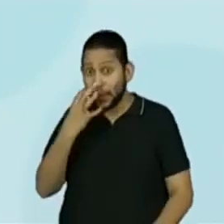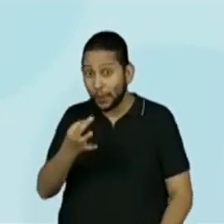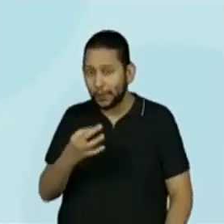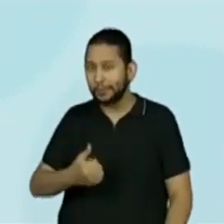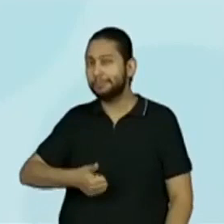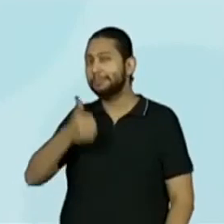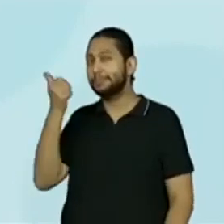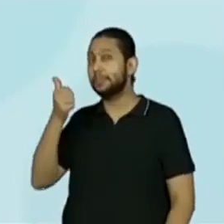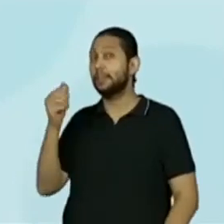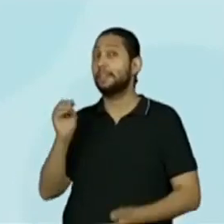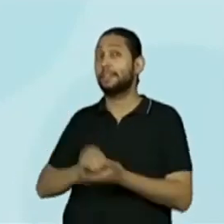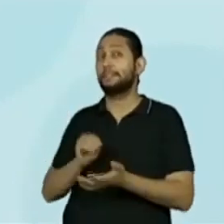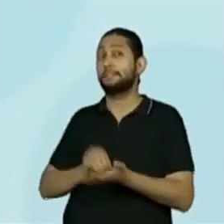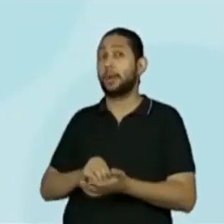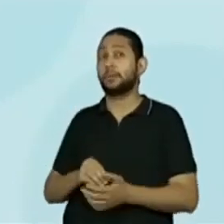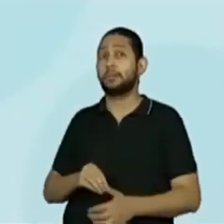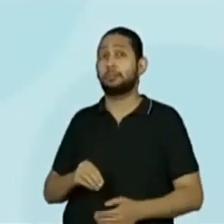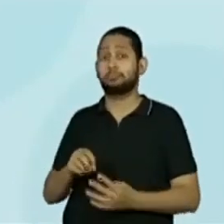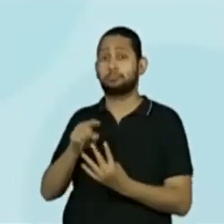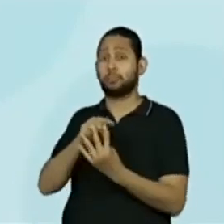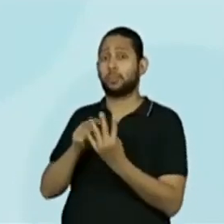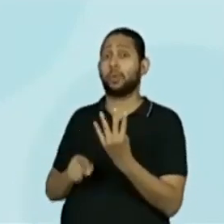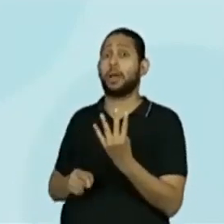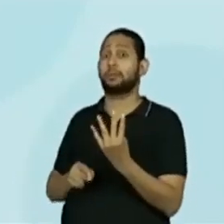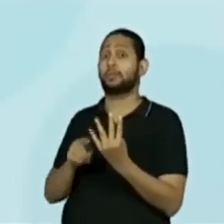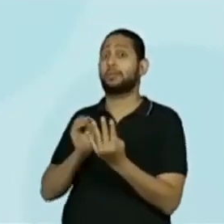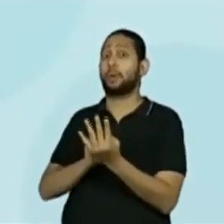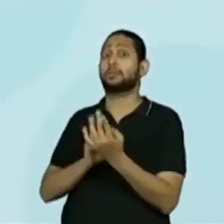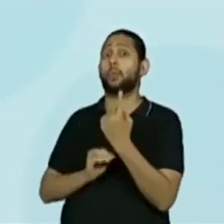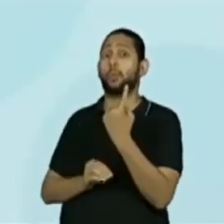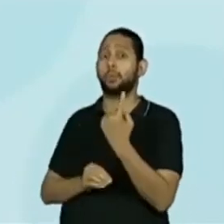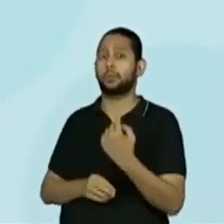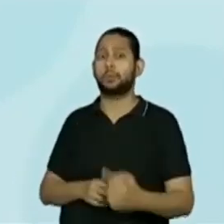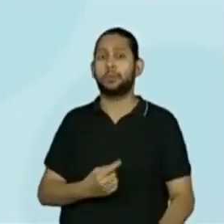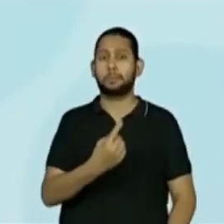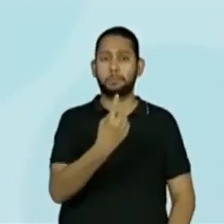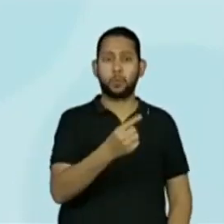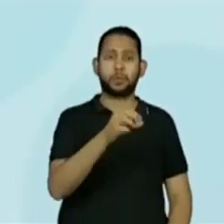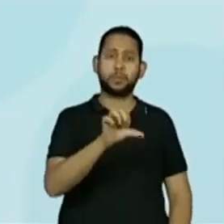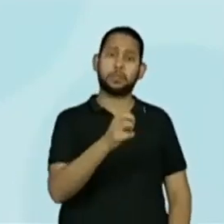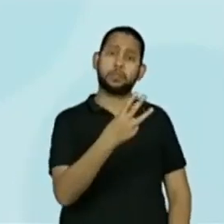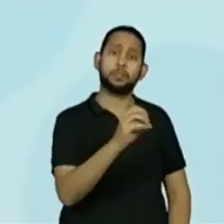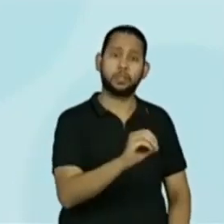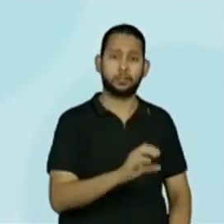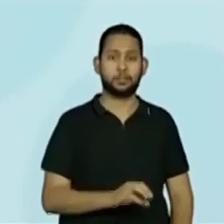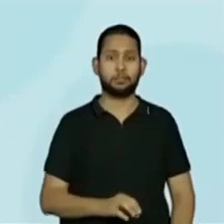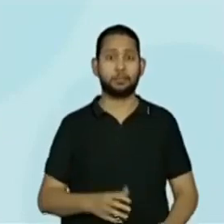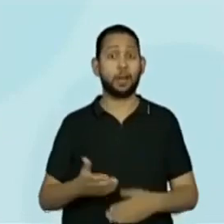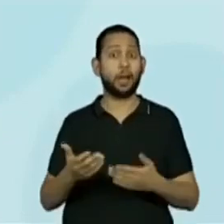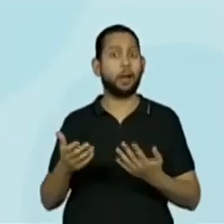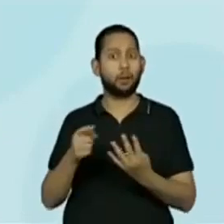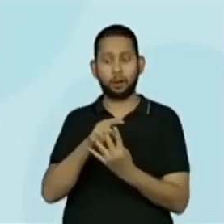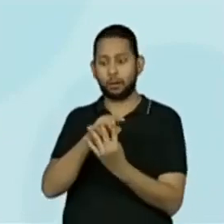Repare, nós só temos mais um com quatro ordens, então, 1930.